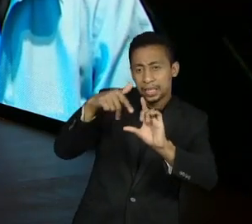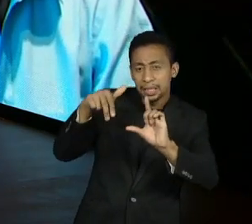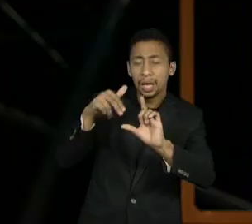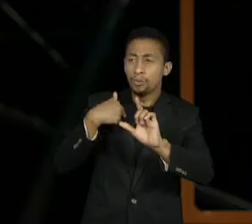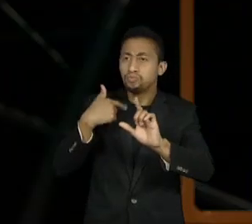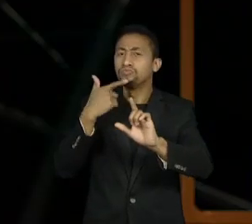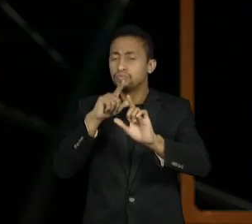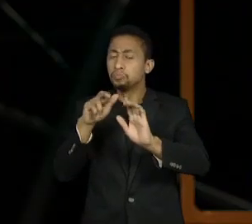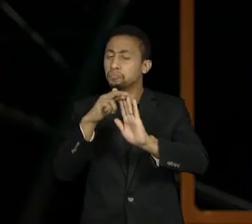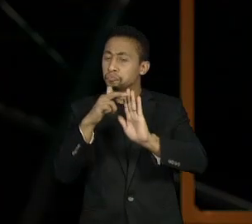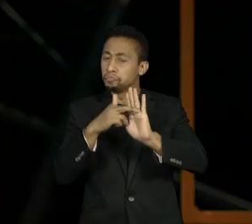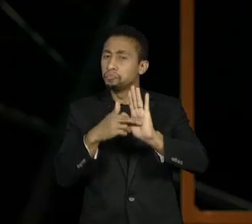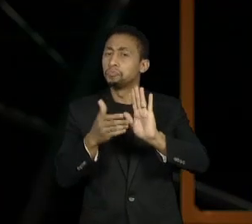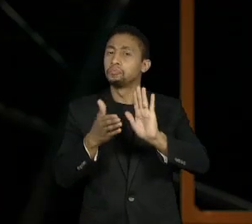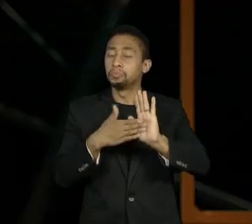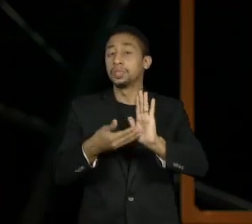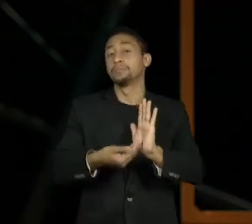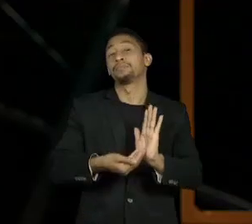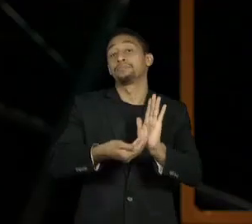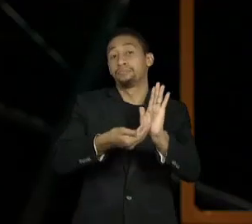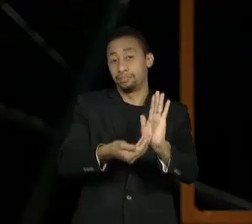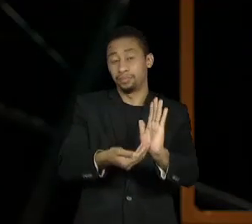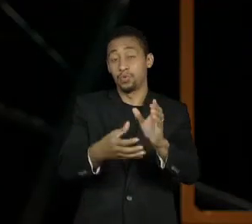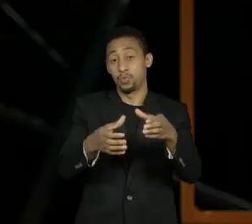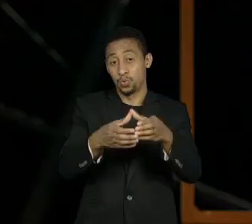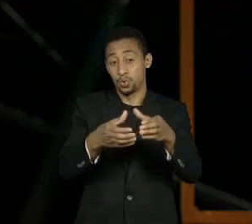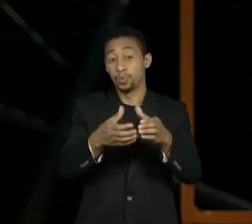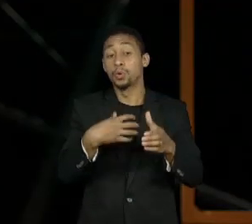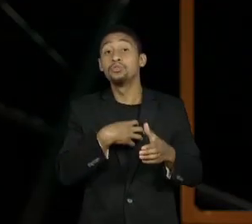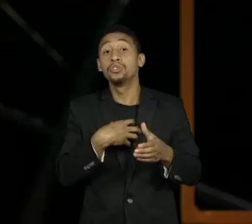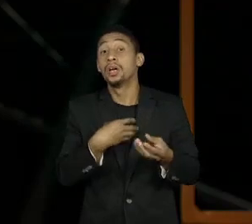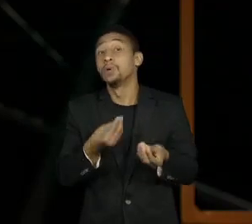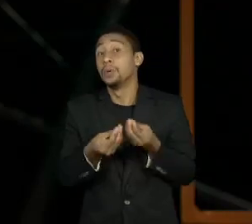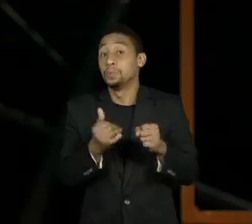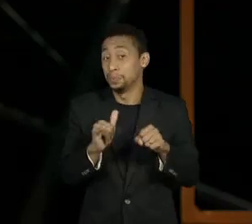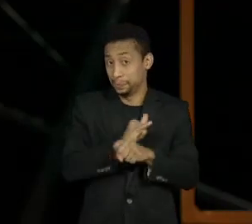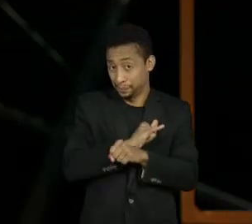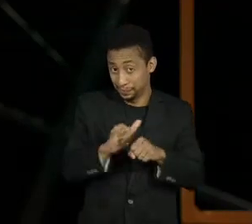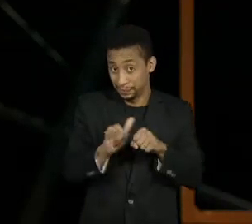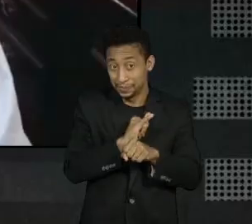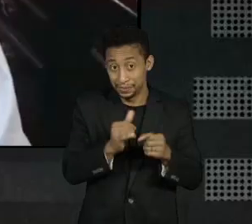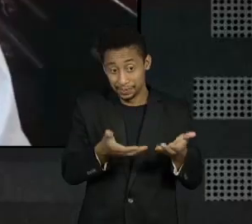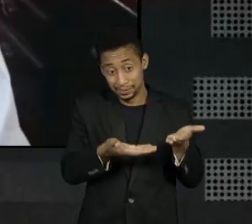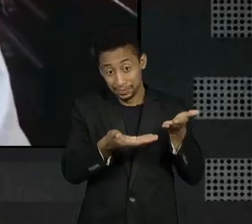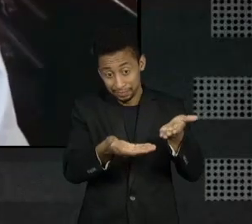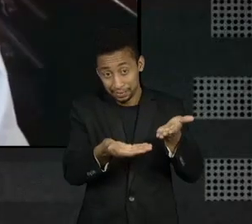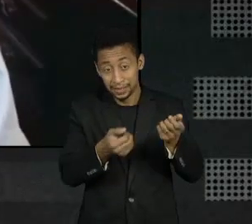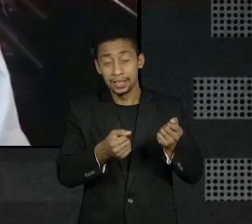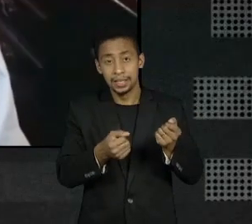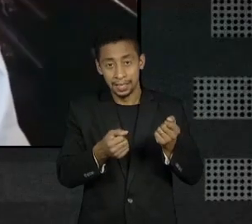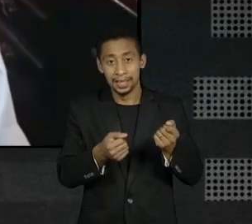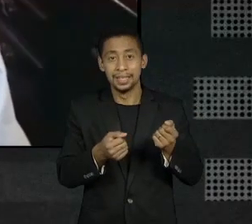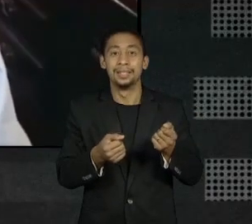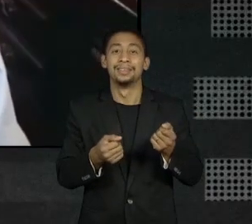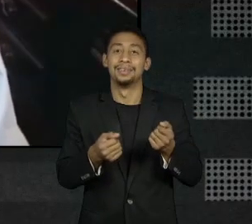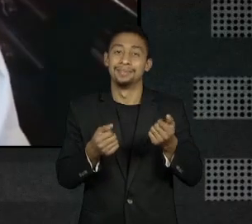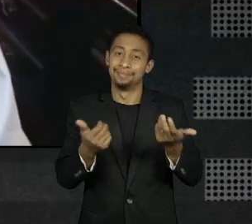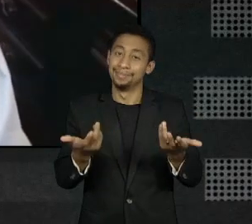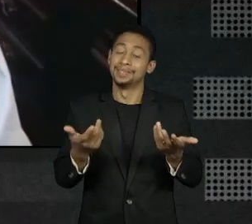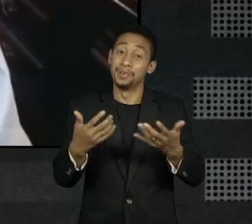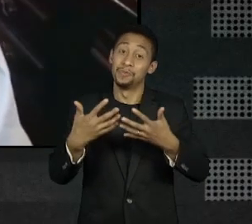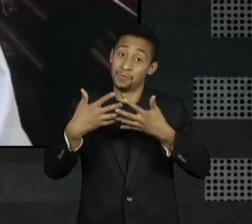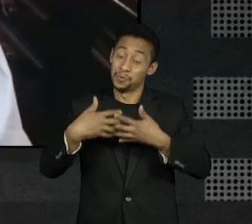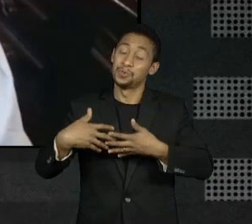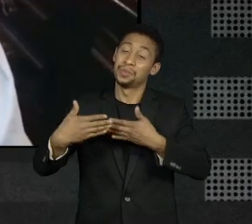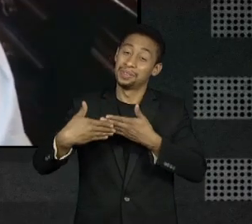equipe vamos dizer, essas maneiras, esse estilo, e vem vindo há 60 anos,